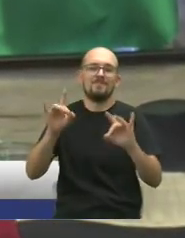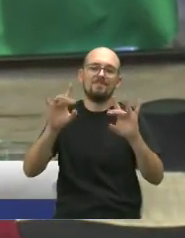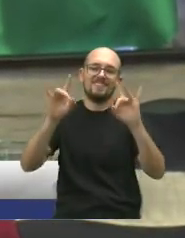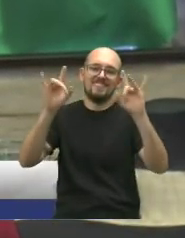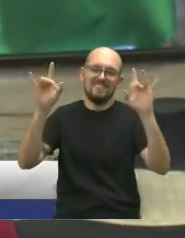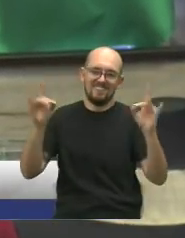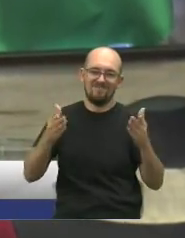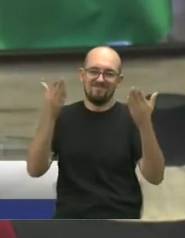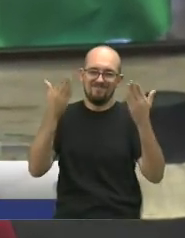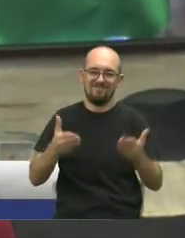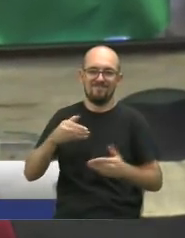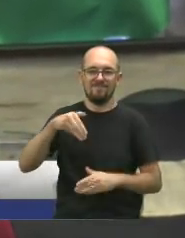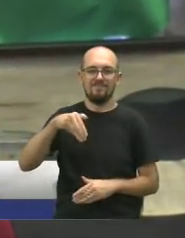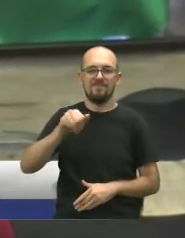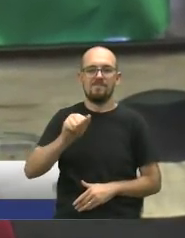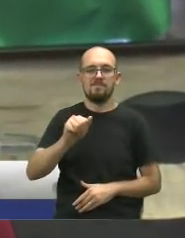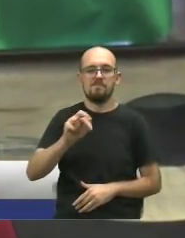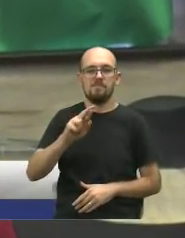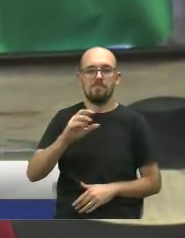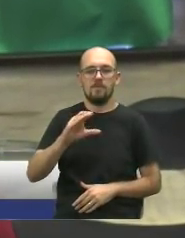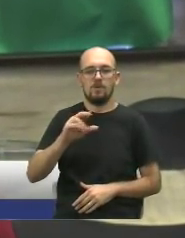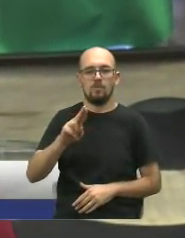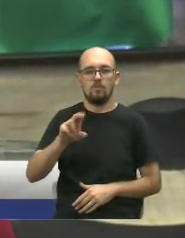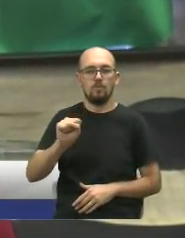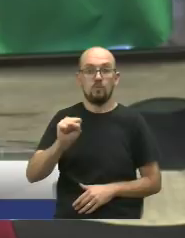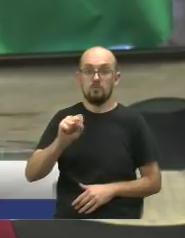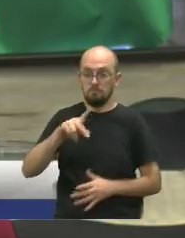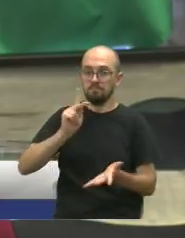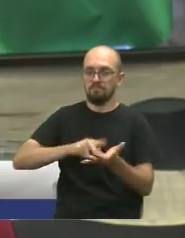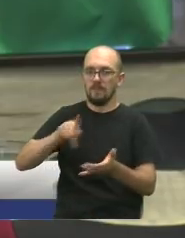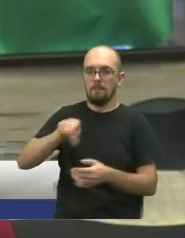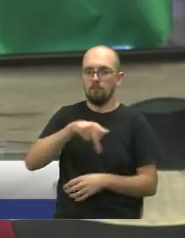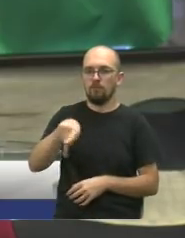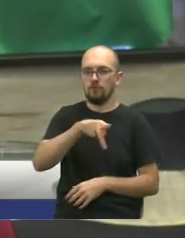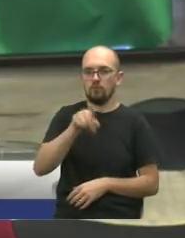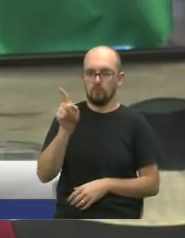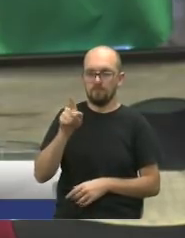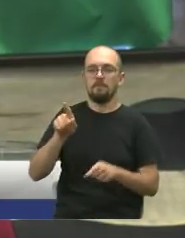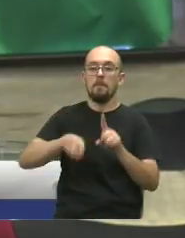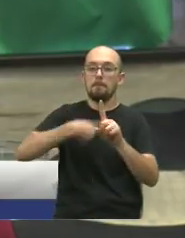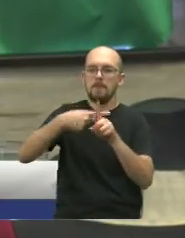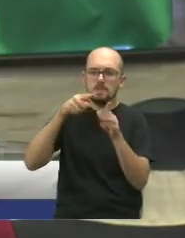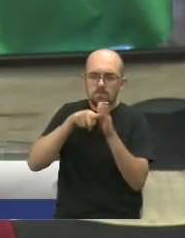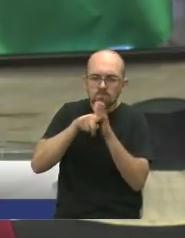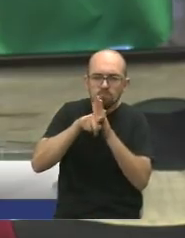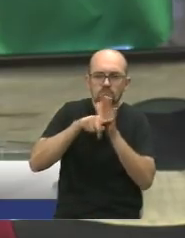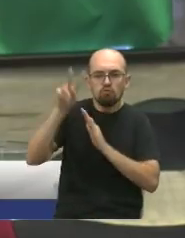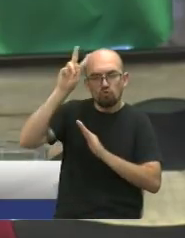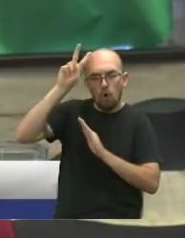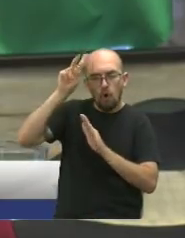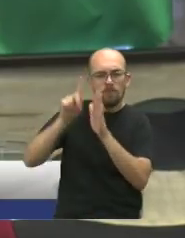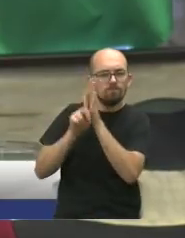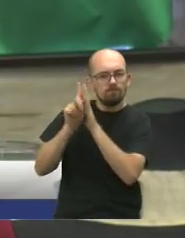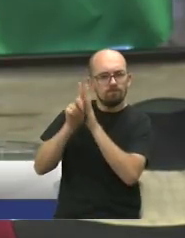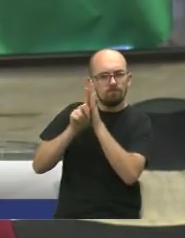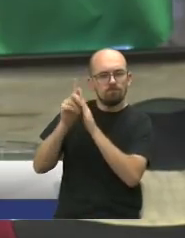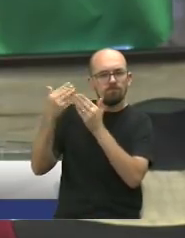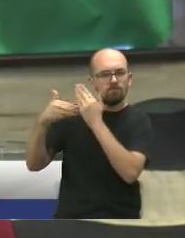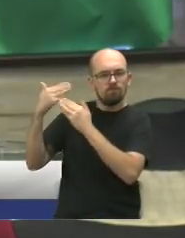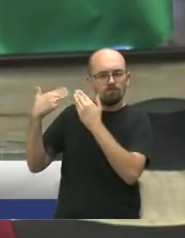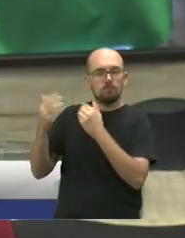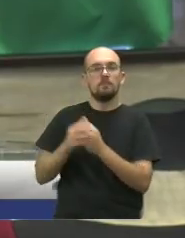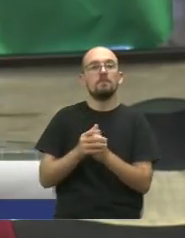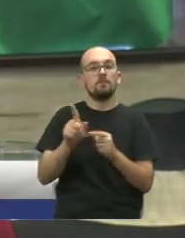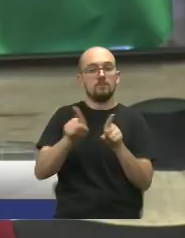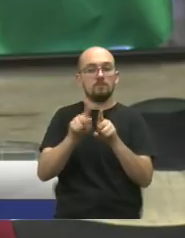professor Marcos. Ele é professor, como eu falei, historiador, ele é membro da Sociedade de Veteranos